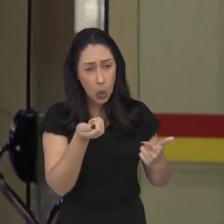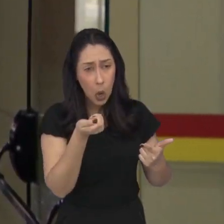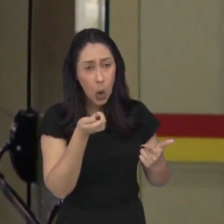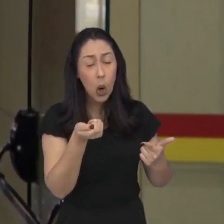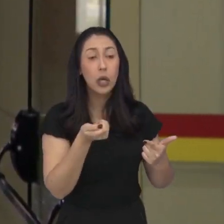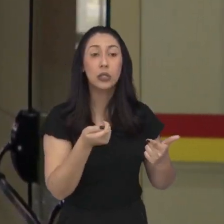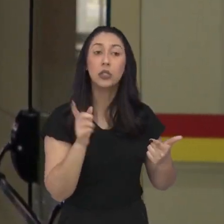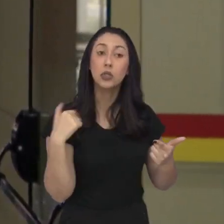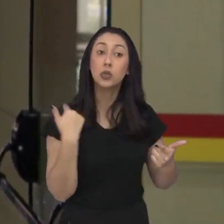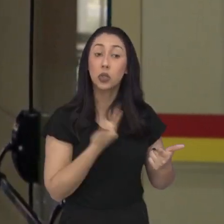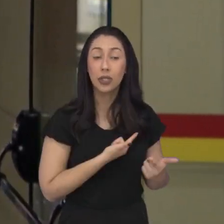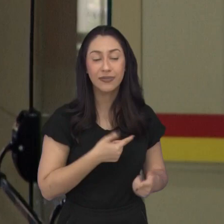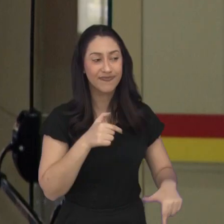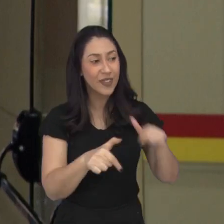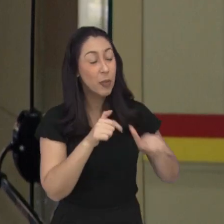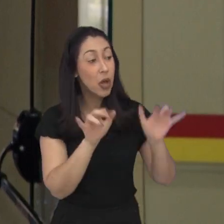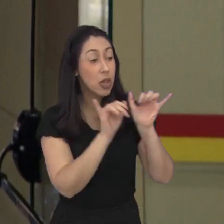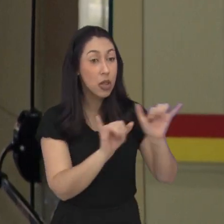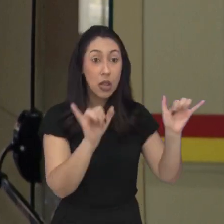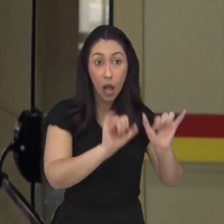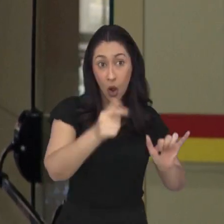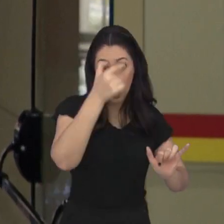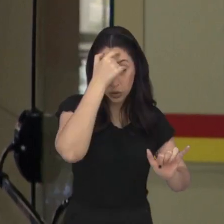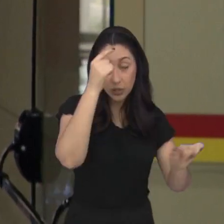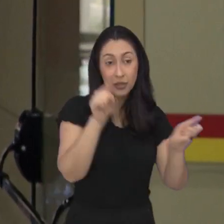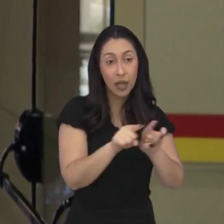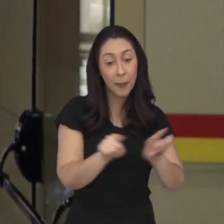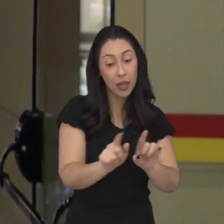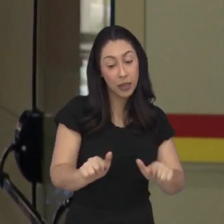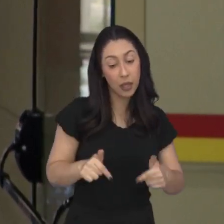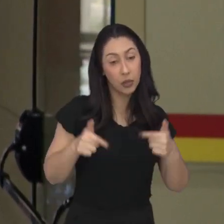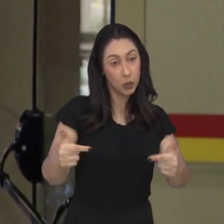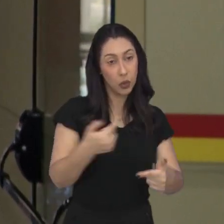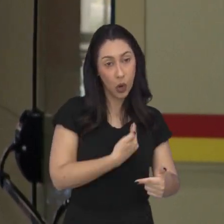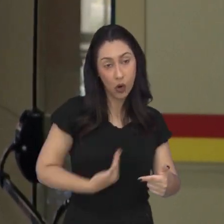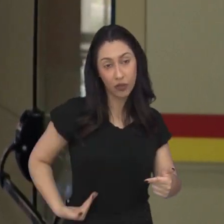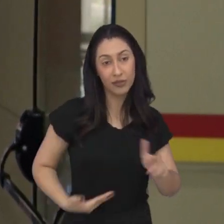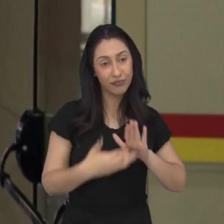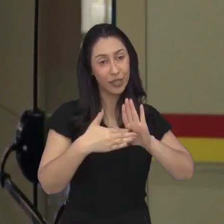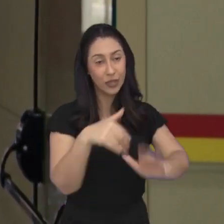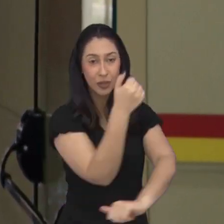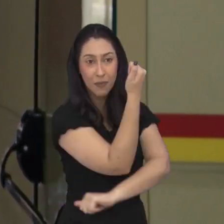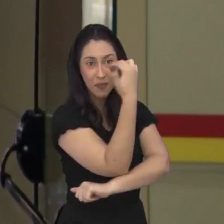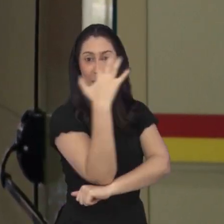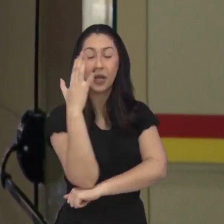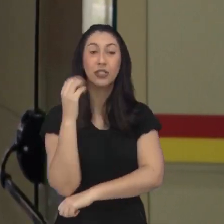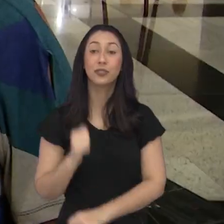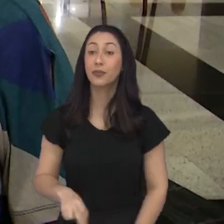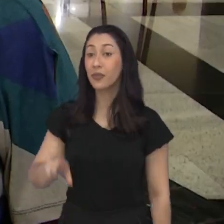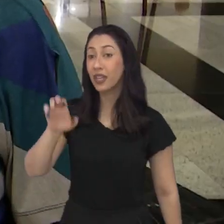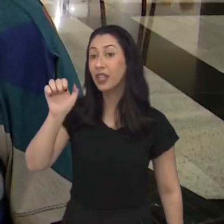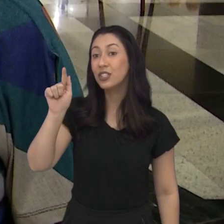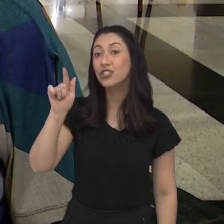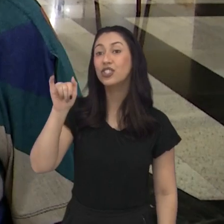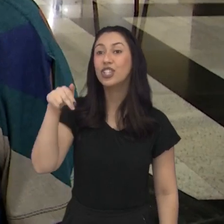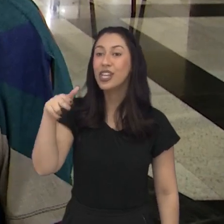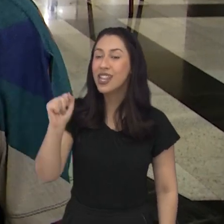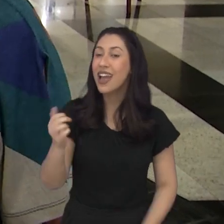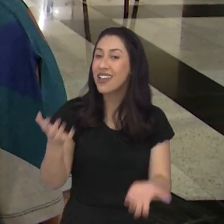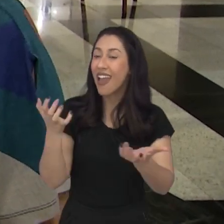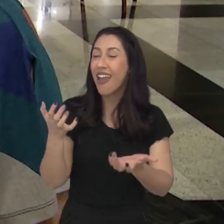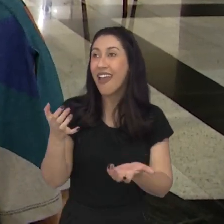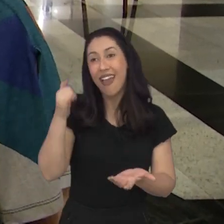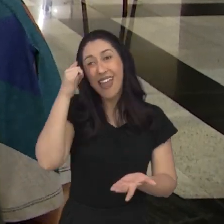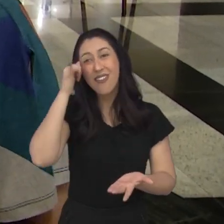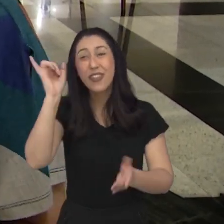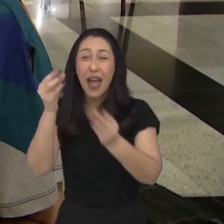nós tentamos trabalhar na conscientização e em políticas públicas que beneficiem o meio ambiente. Regina quer provocar